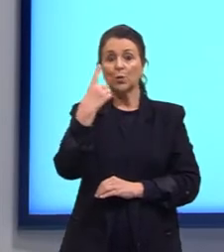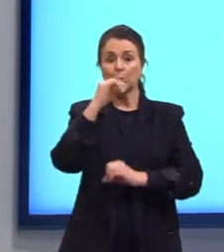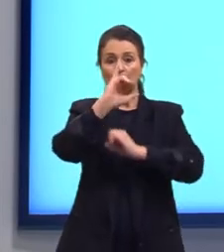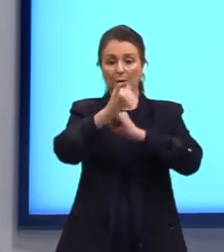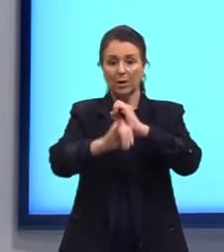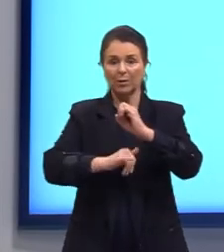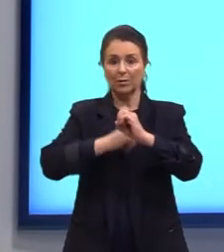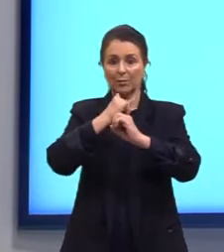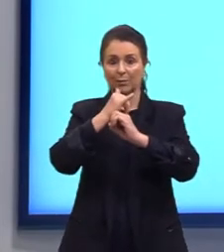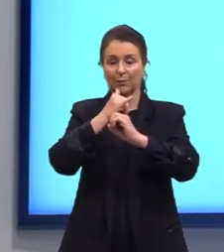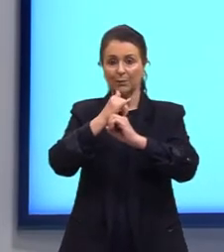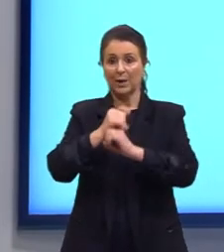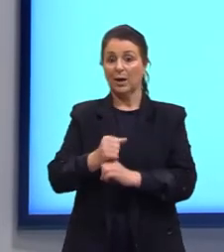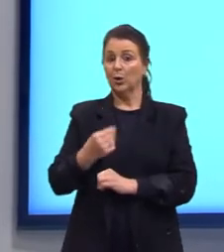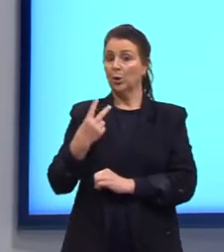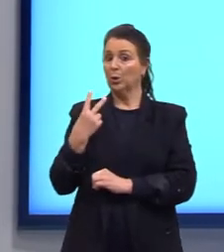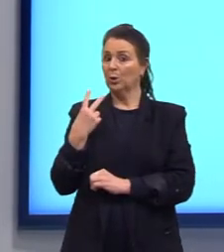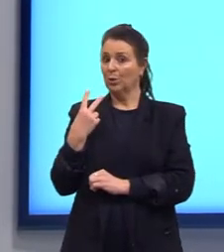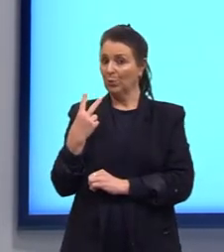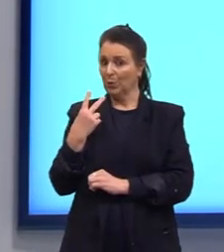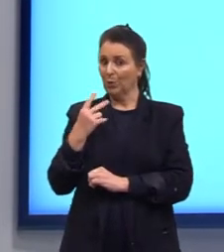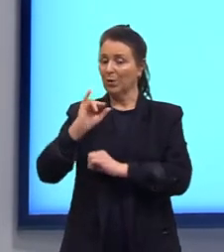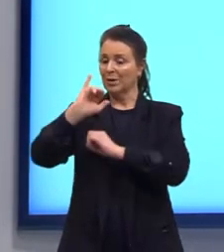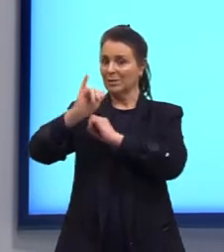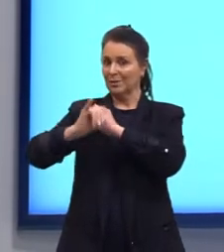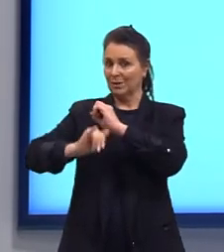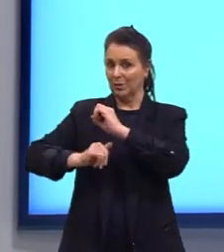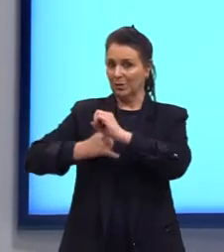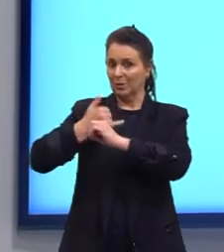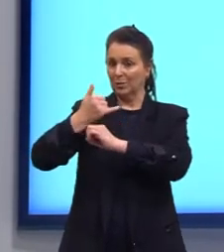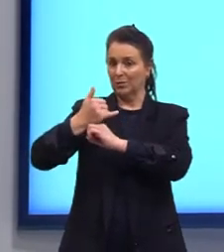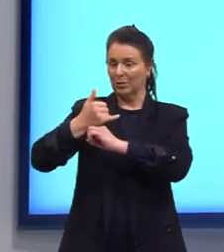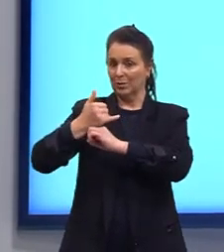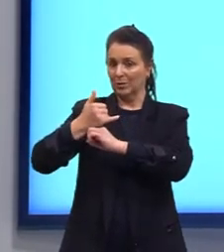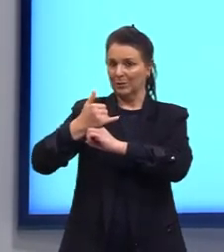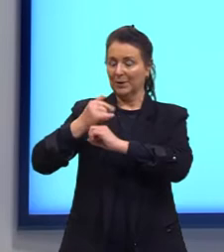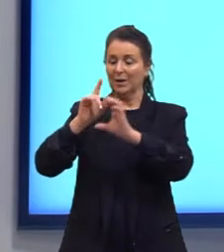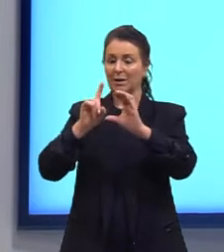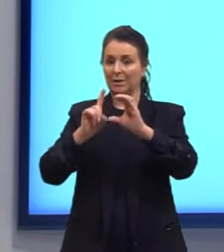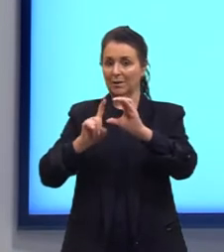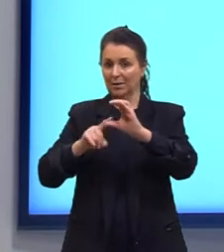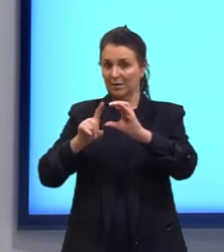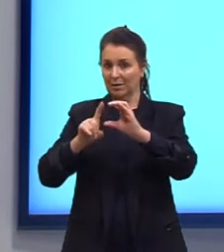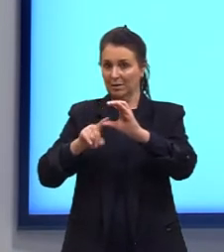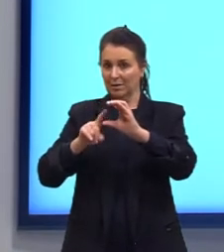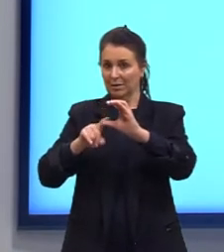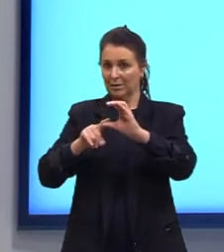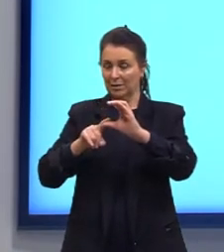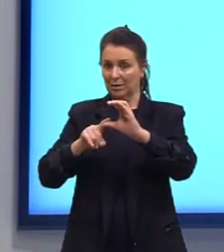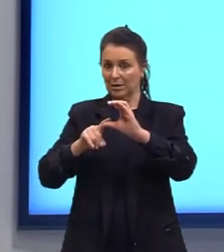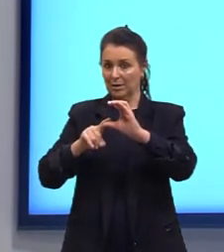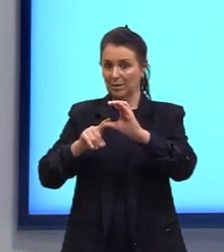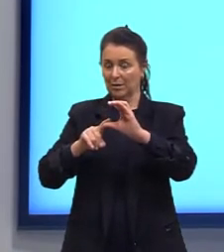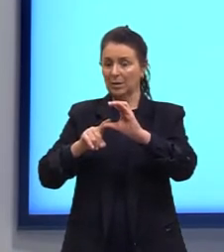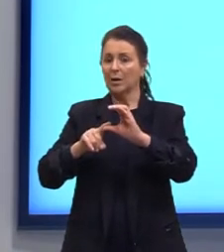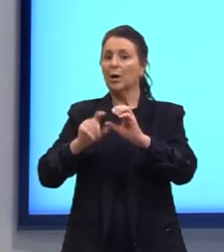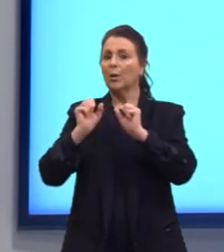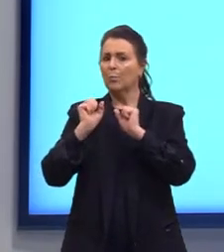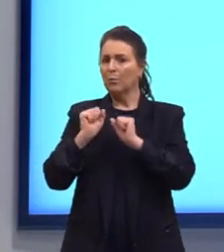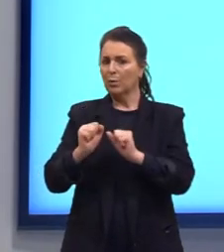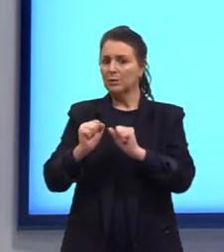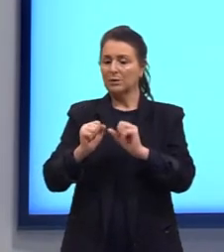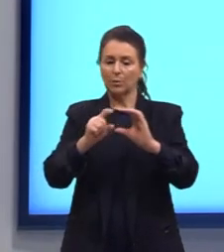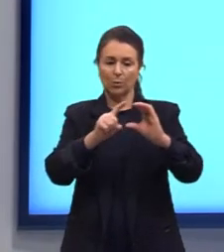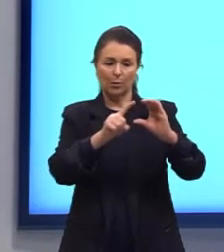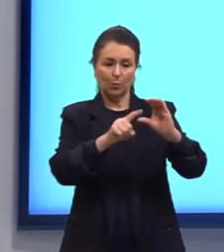quando eu tenho dois átomos de halogênio ligado a cadeia carbônica pode ser tanto no mesmo quanto em outras outros